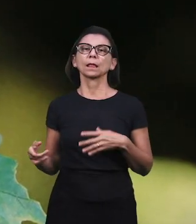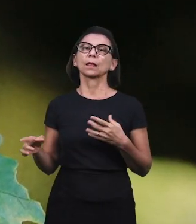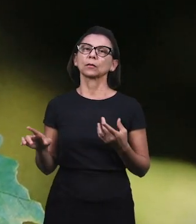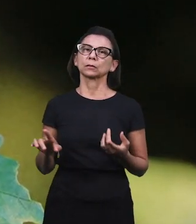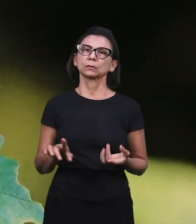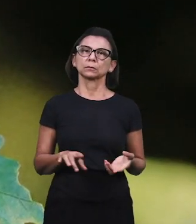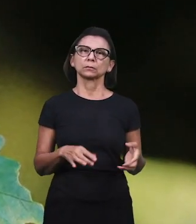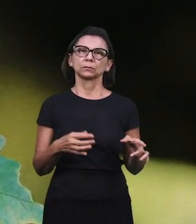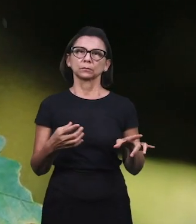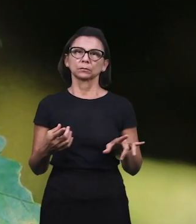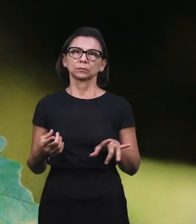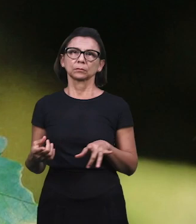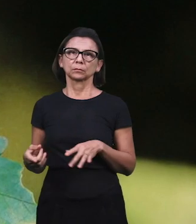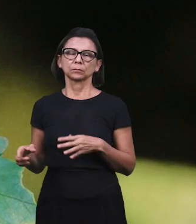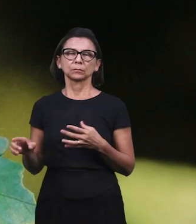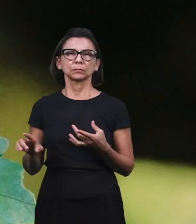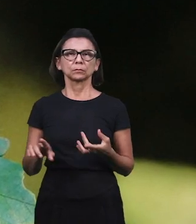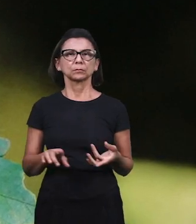Tanto nome